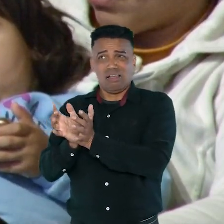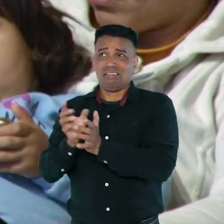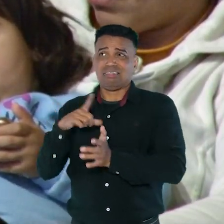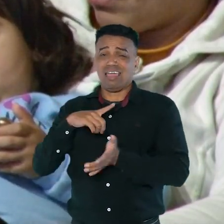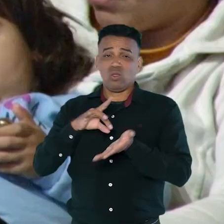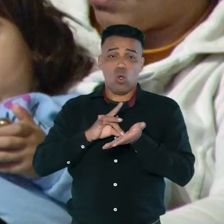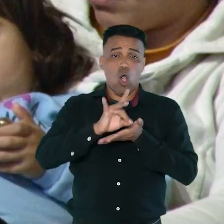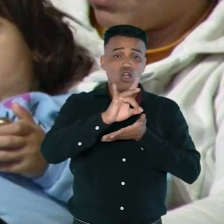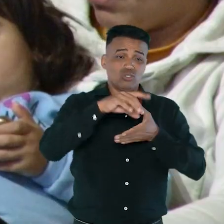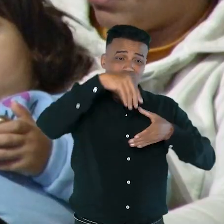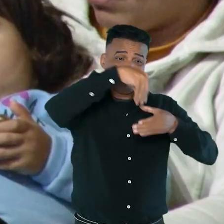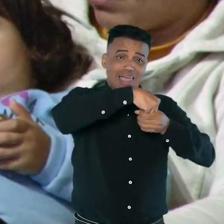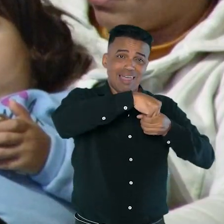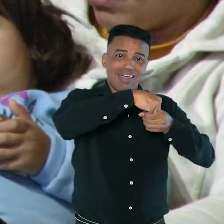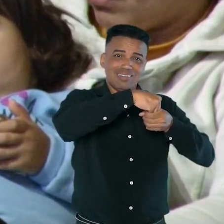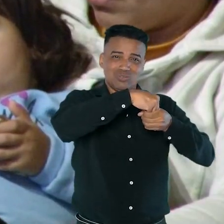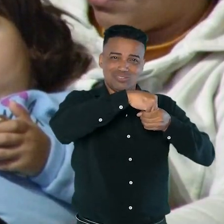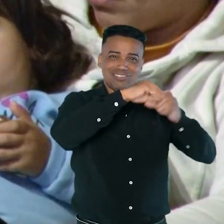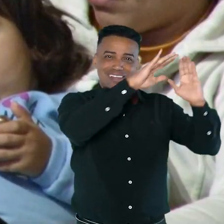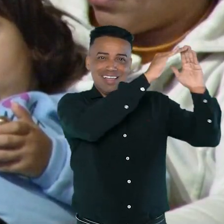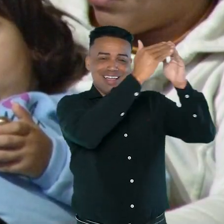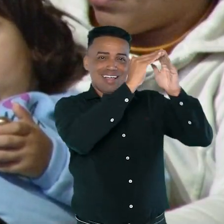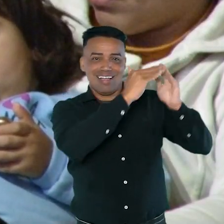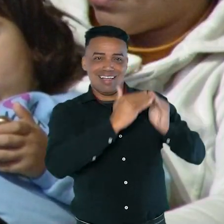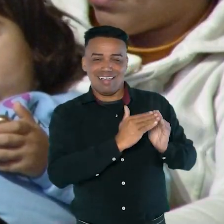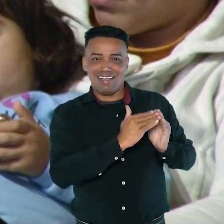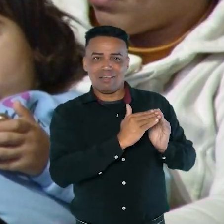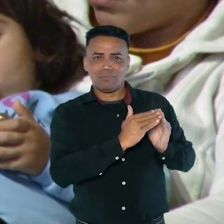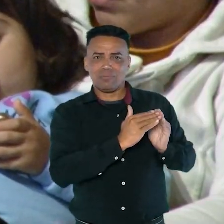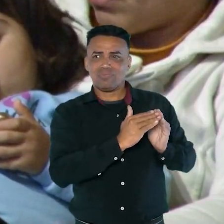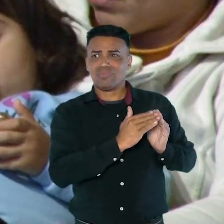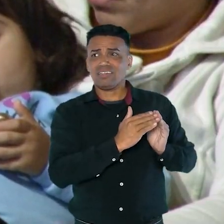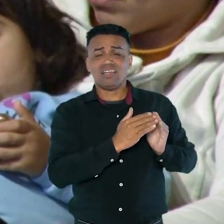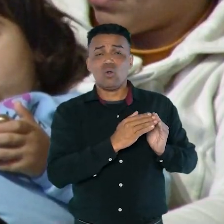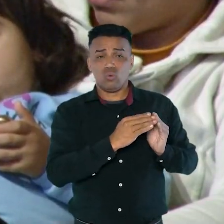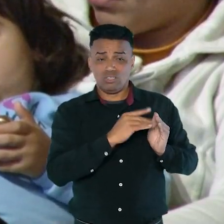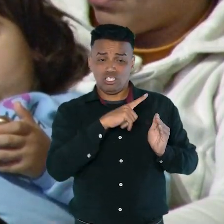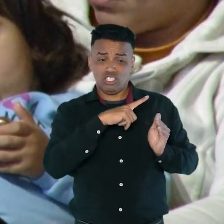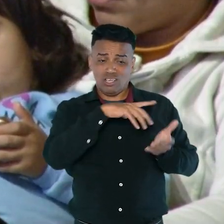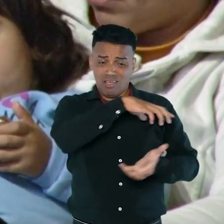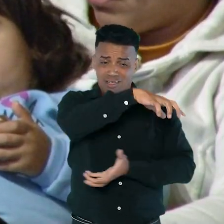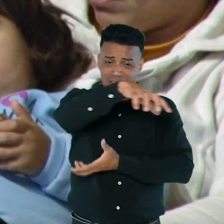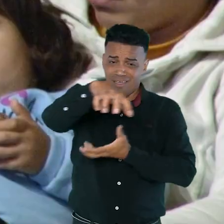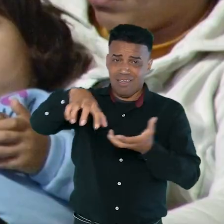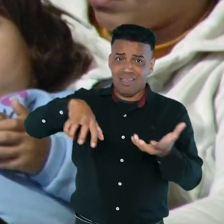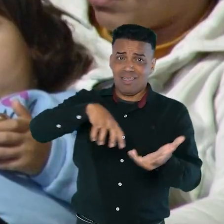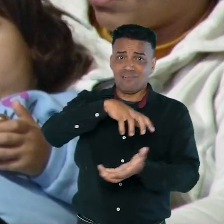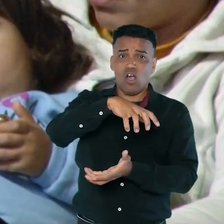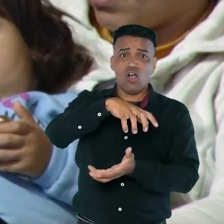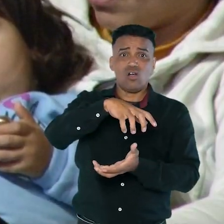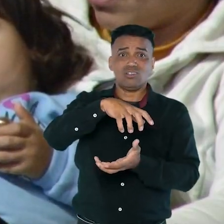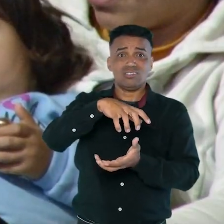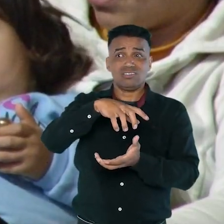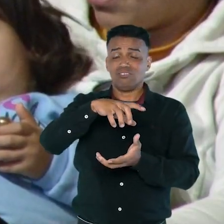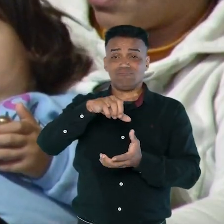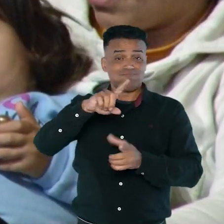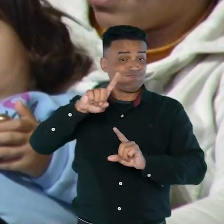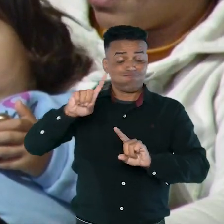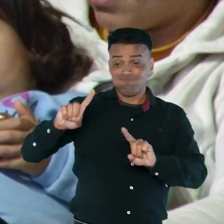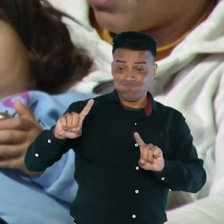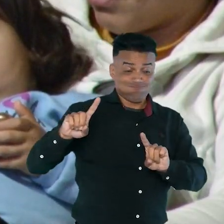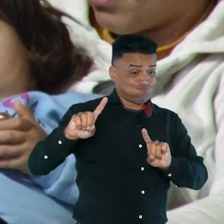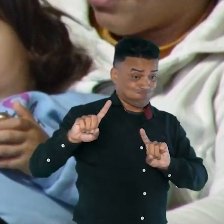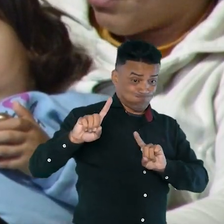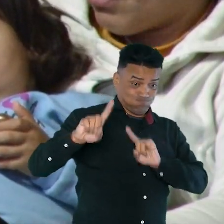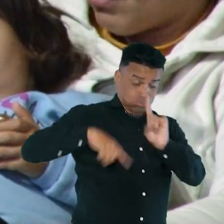ódio entre nós e meio que o que a gente tinha de revolta, parece que eles estão se revoltando, mesmo que eu não